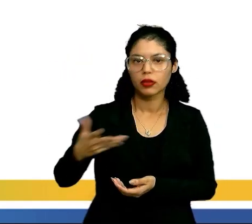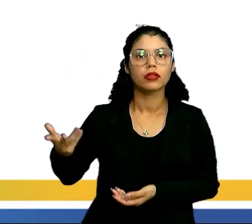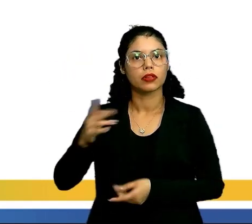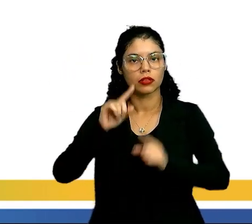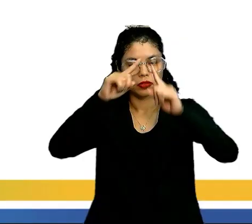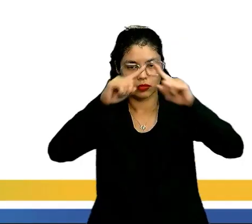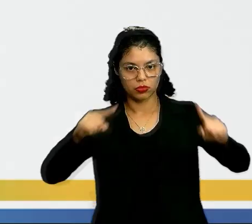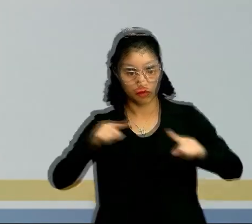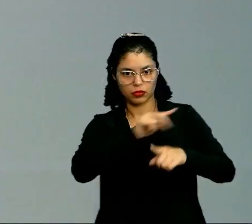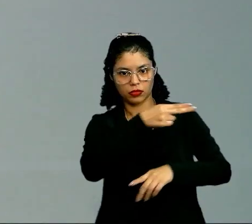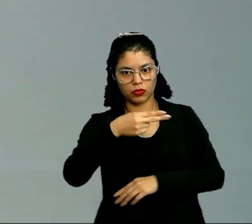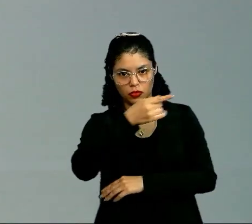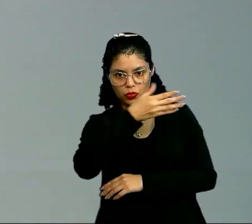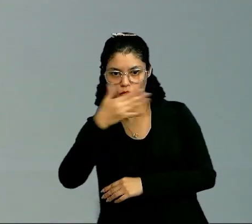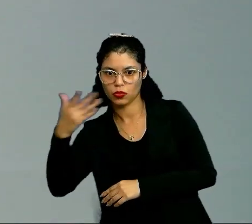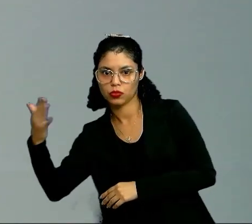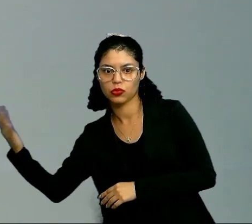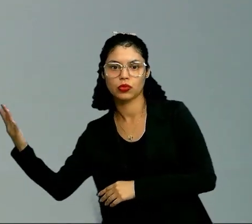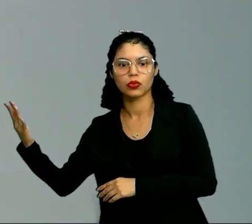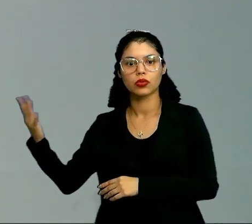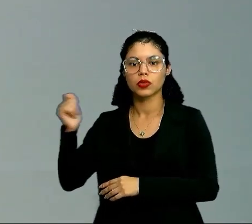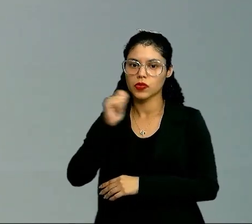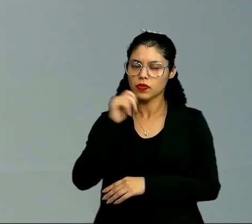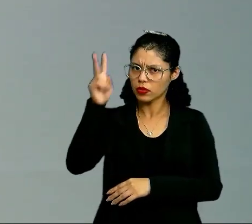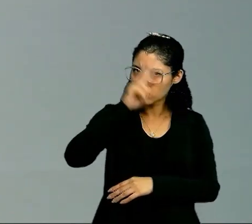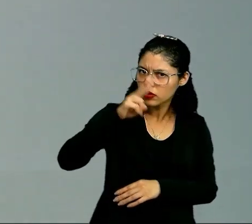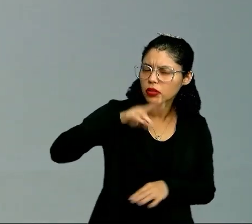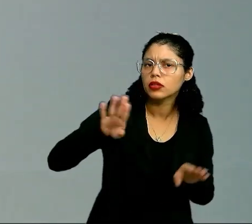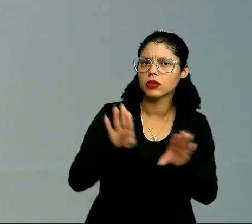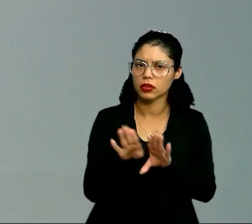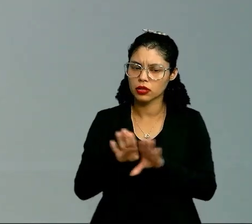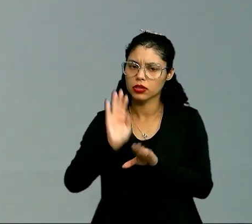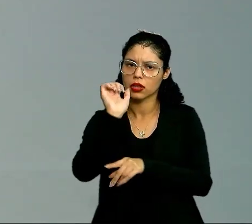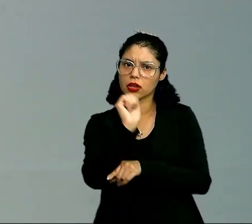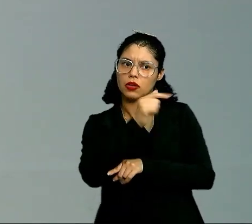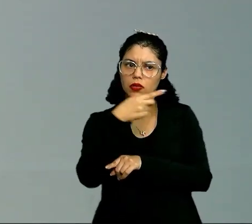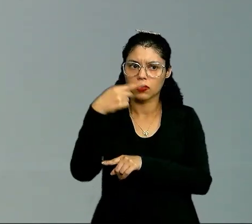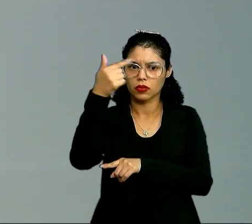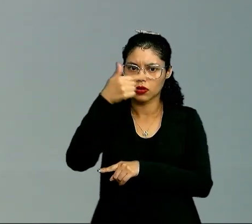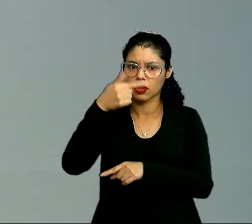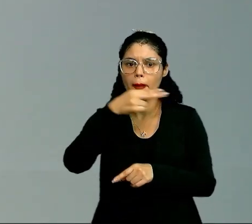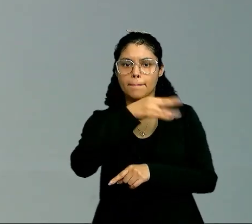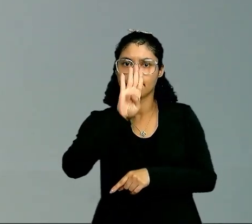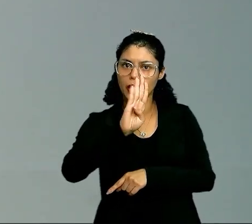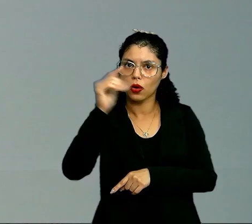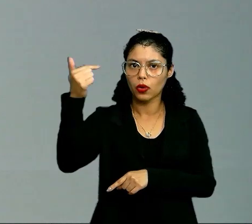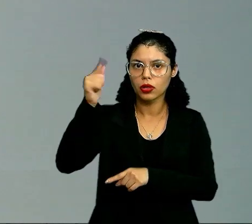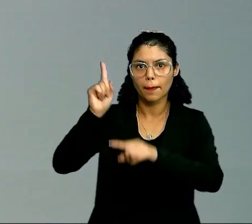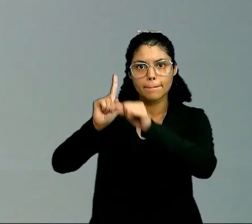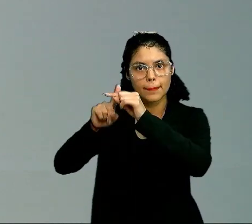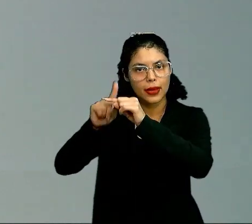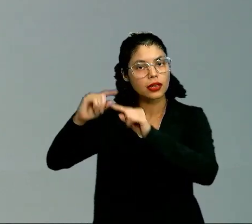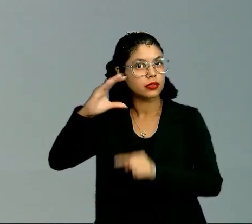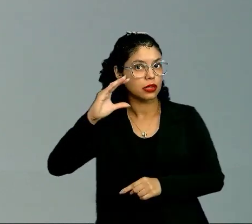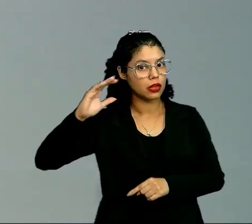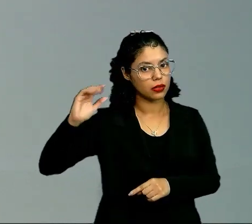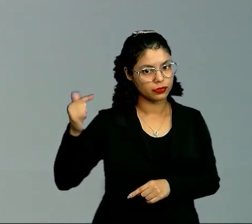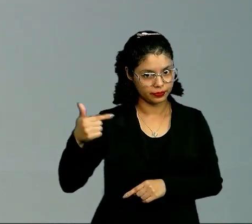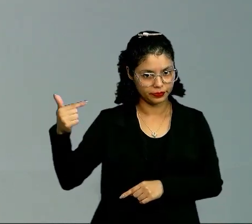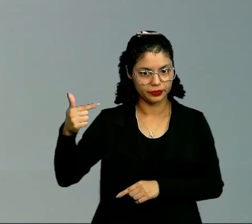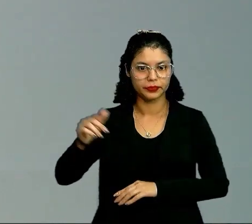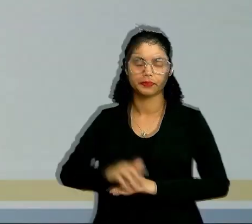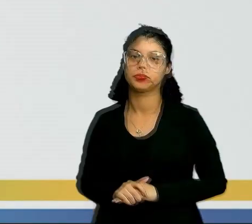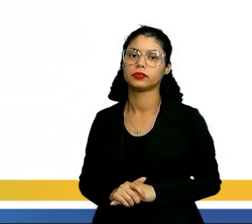Bhaskara, tá? Lembra que a gente tem aquela fórmula? A ao quadrado é igual b ao quadrado mais c ao quadrado.